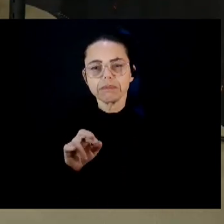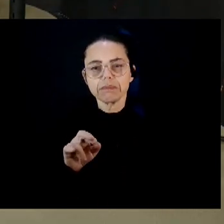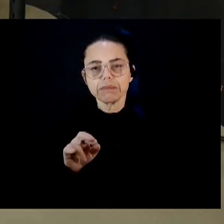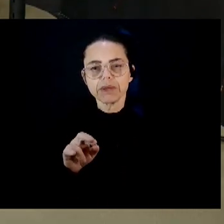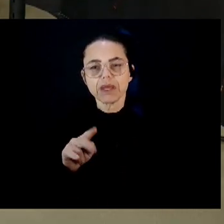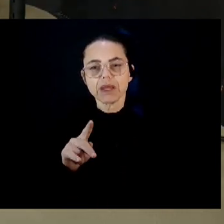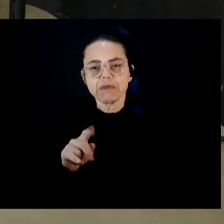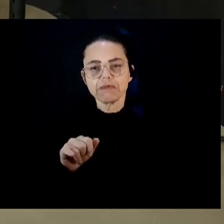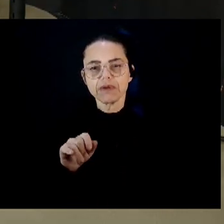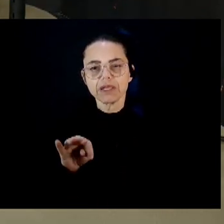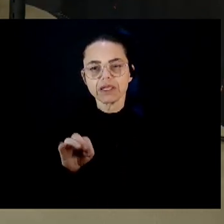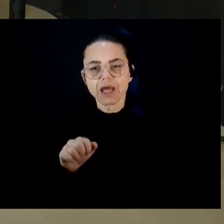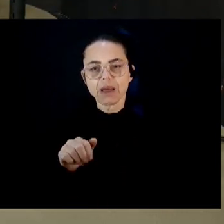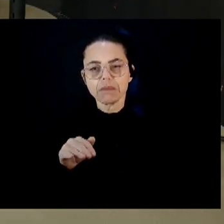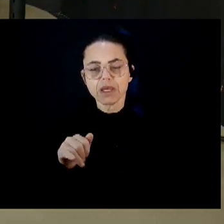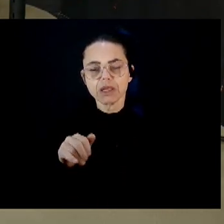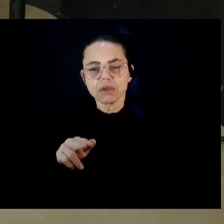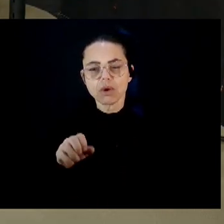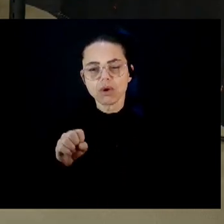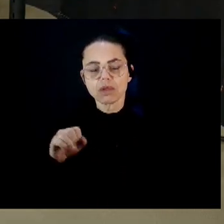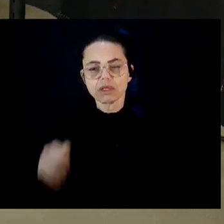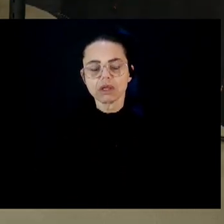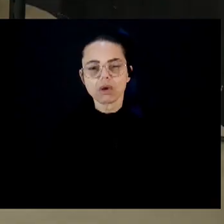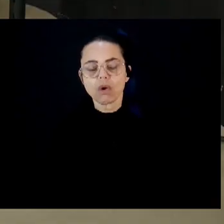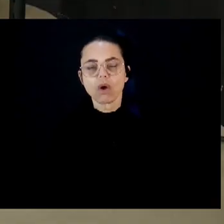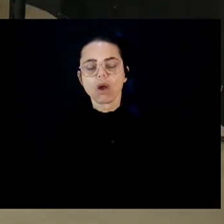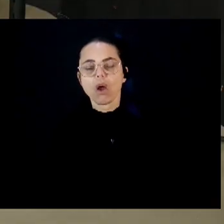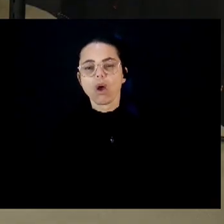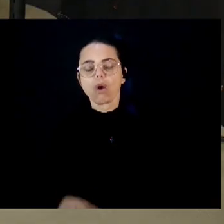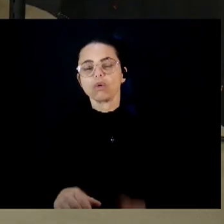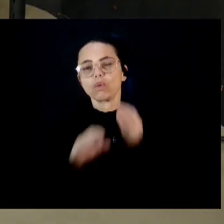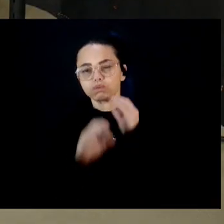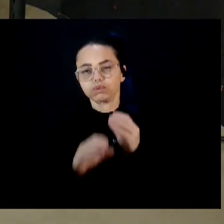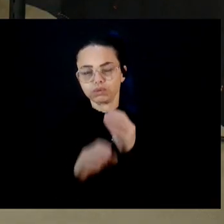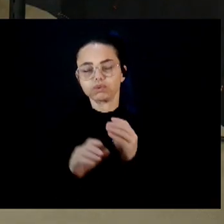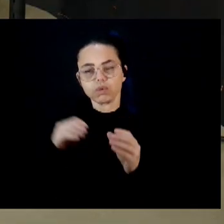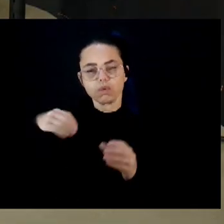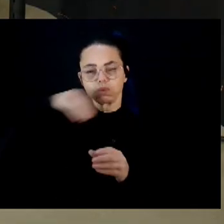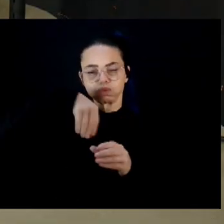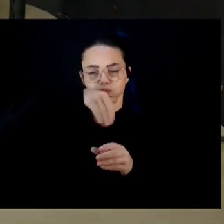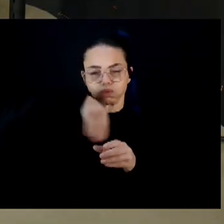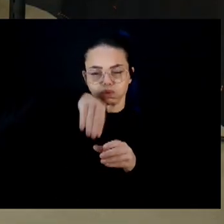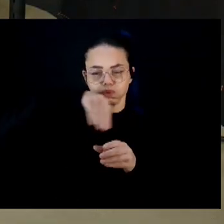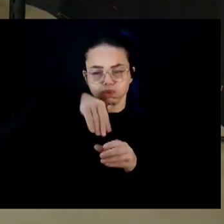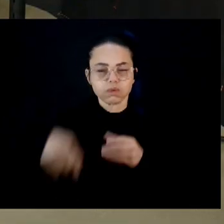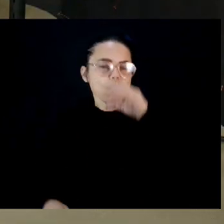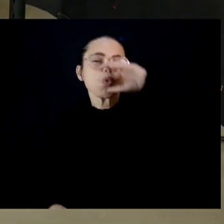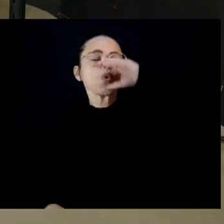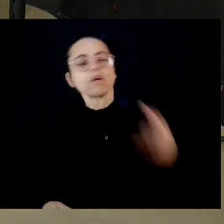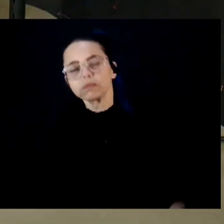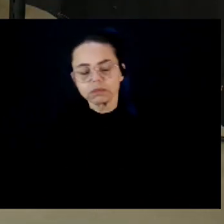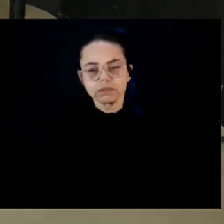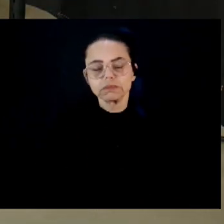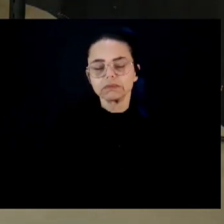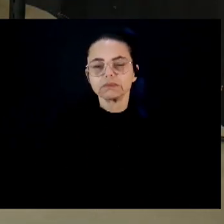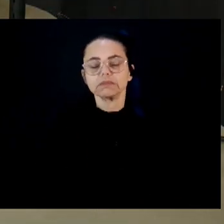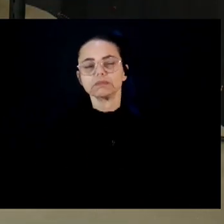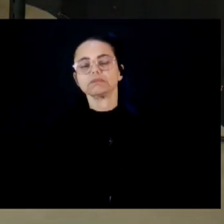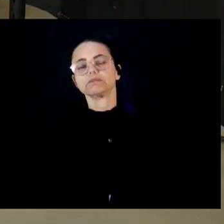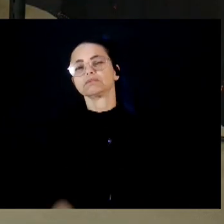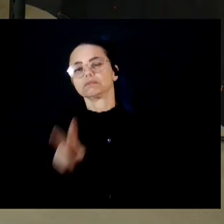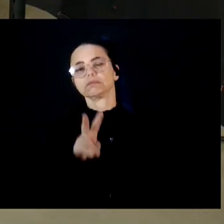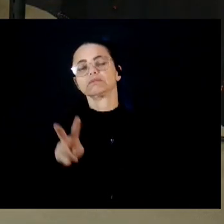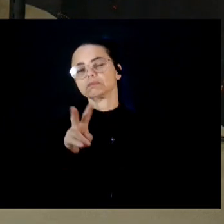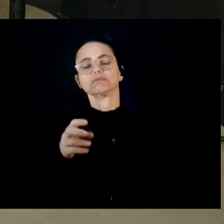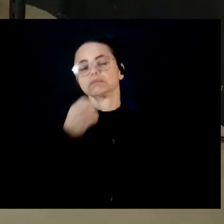o corpo é em um turbilhão por conta dessas vitaminas. É isso mesmo que acontece? Tem gente que fala assim, vitamina é bom. Se